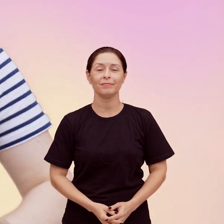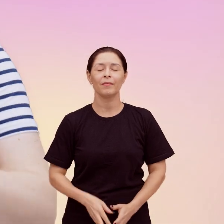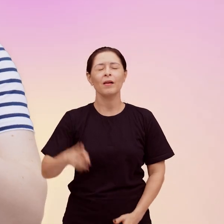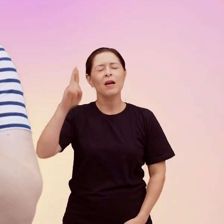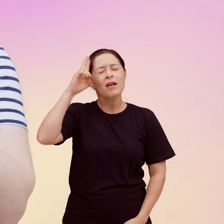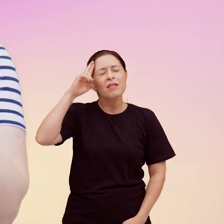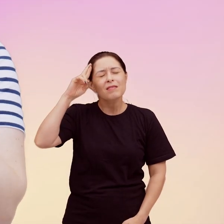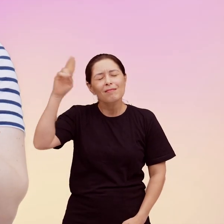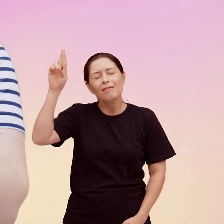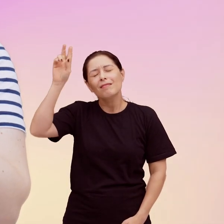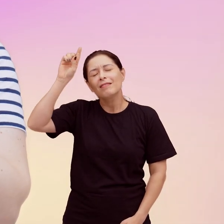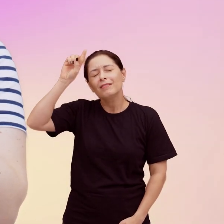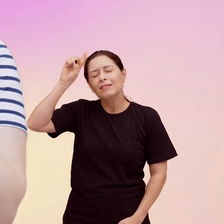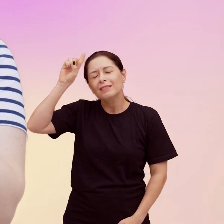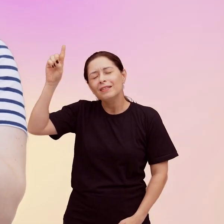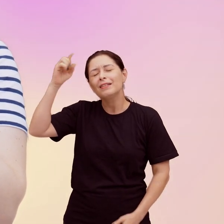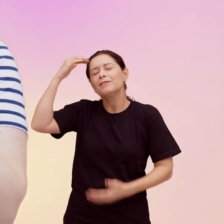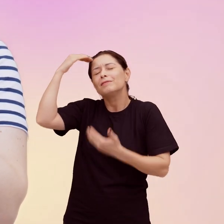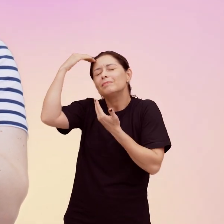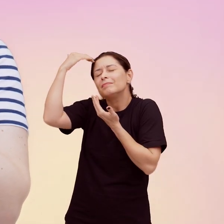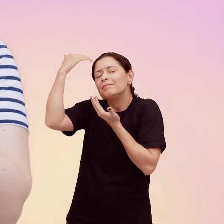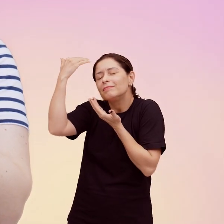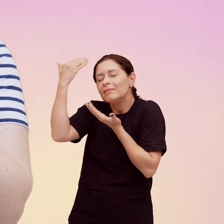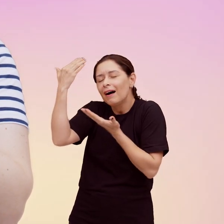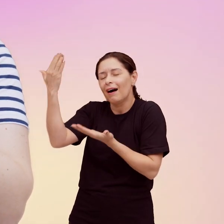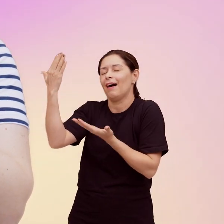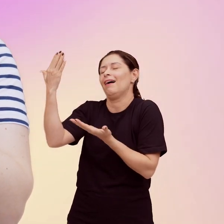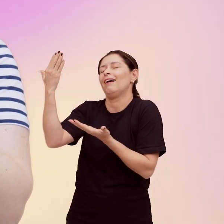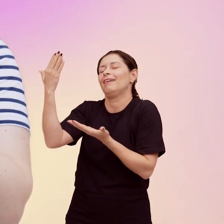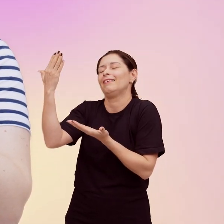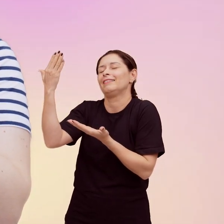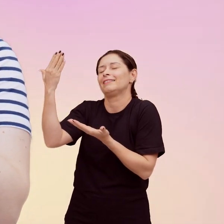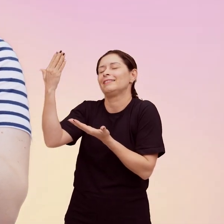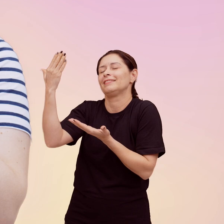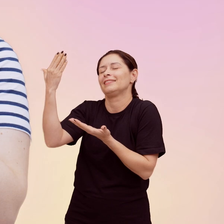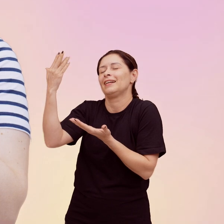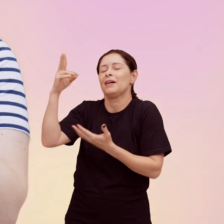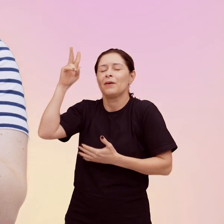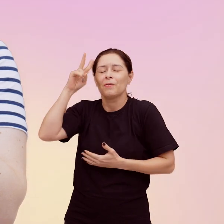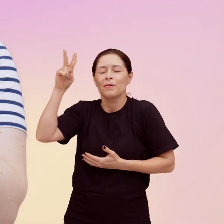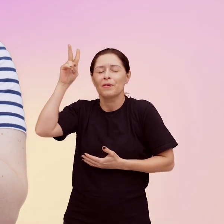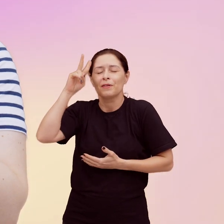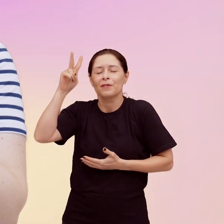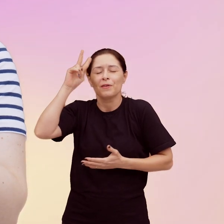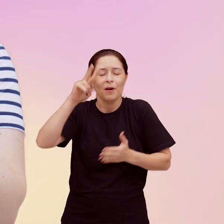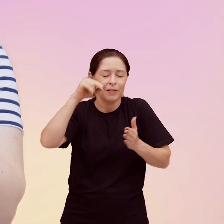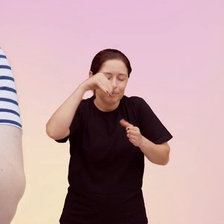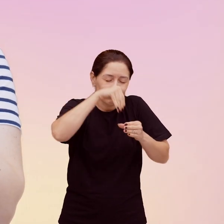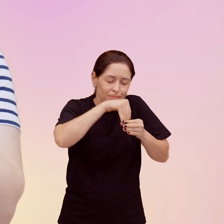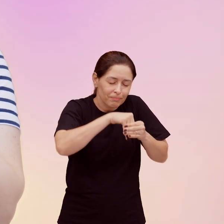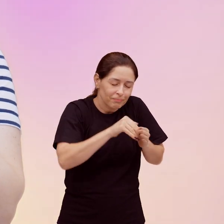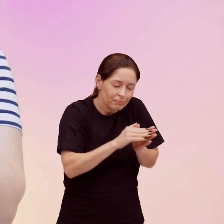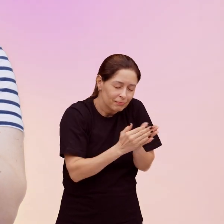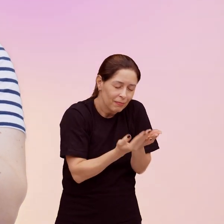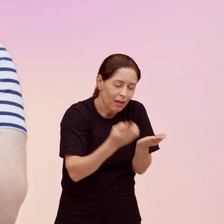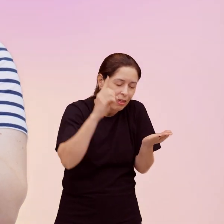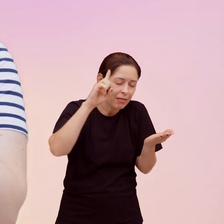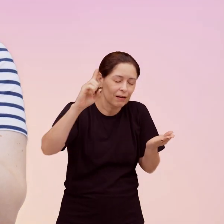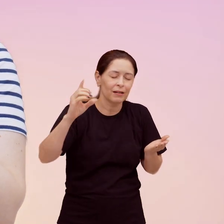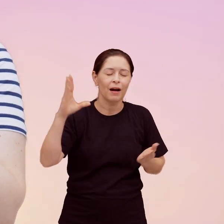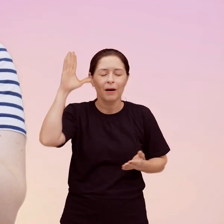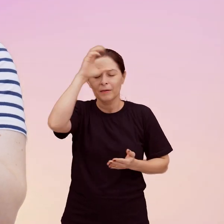olhos. Senhor Deus, muito obrigada, porque com as histórias da Bíblia, nós aprendemos